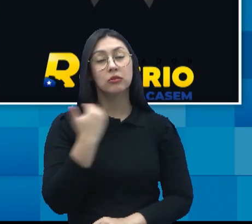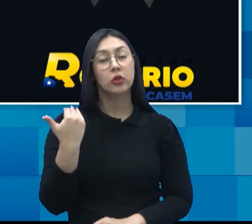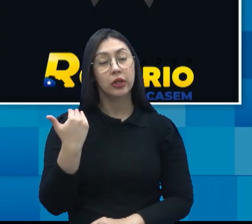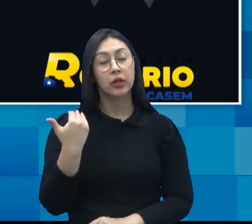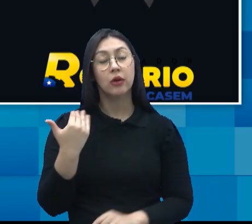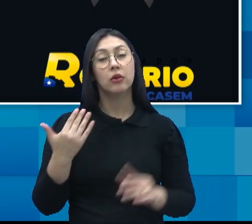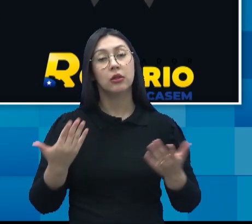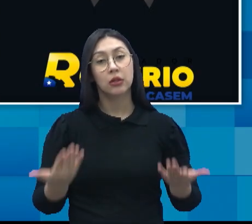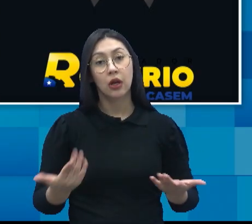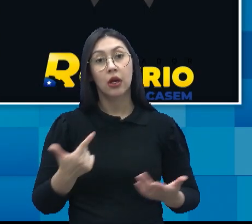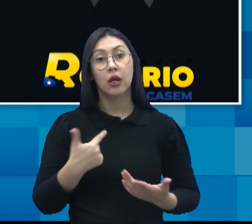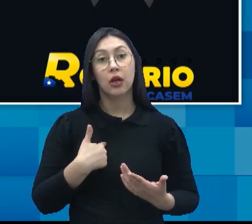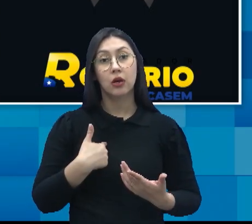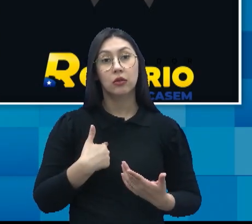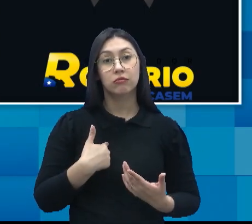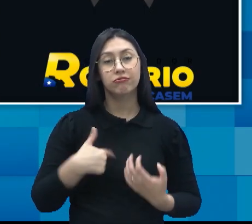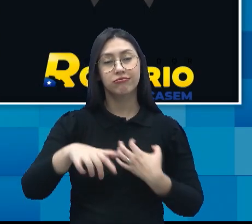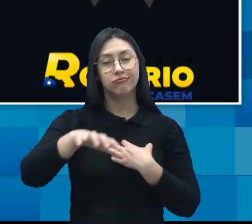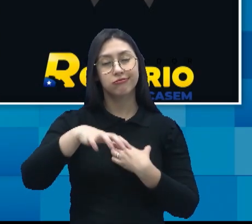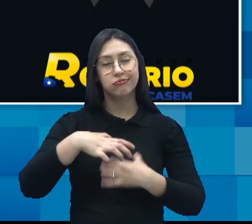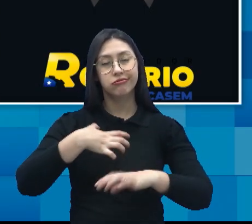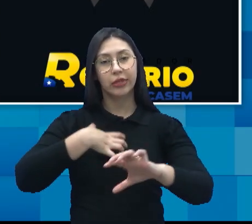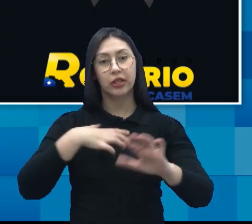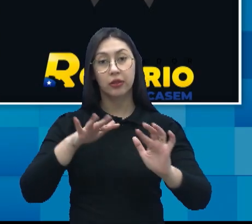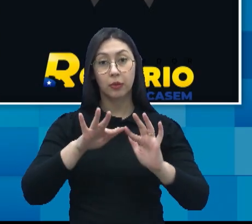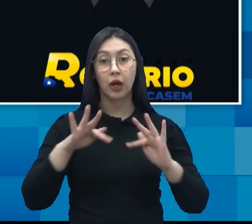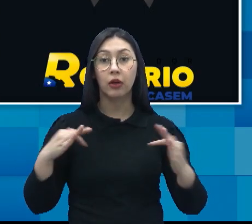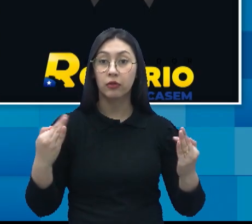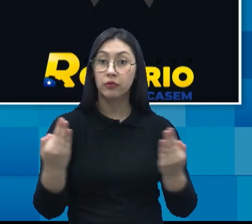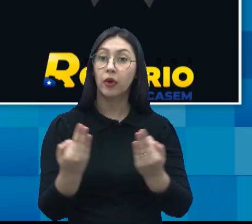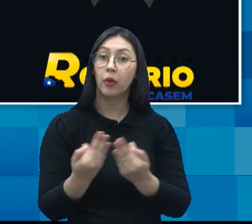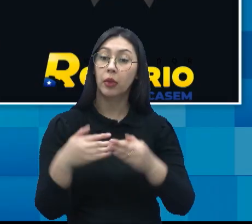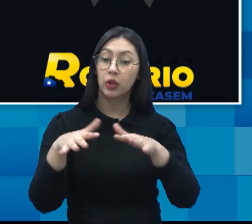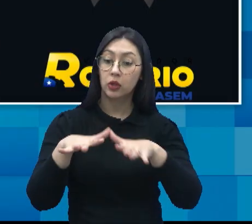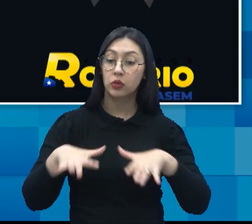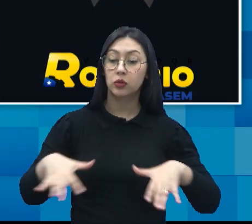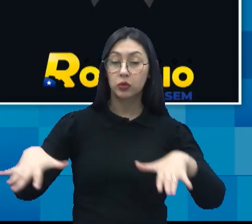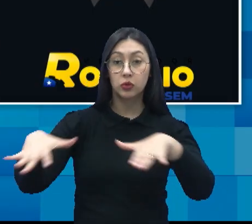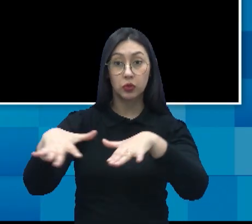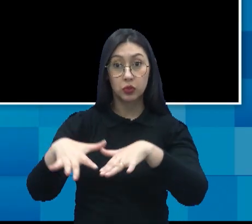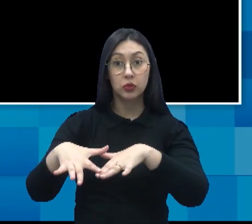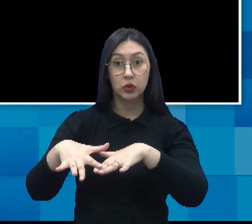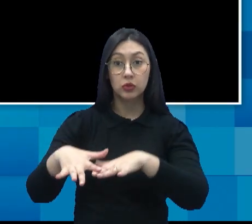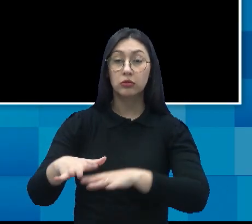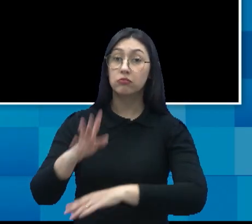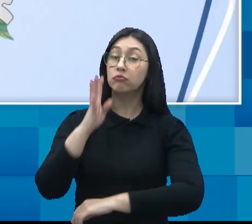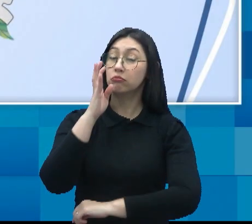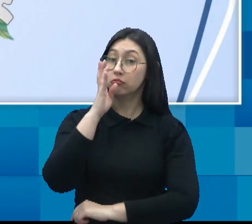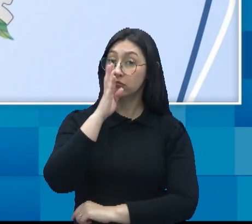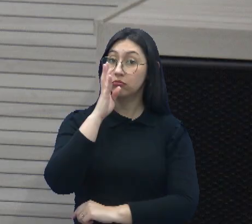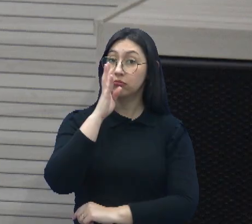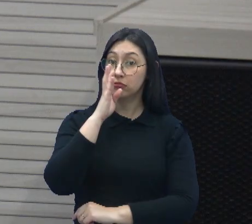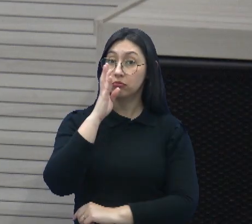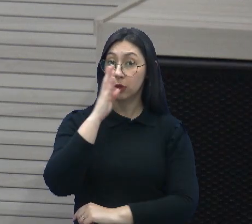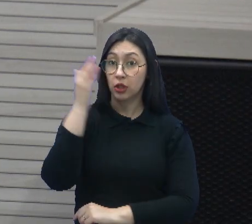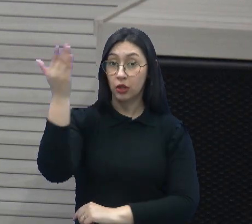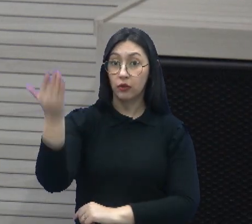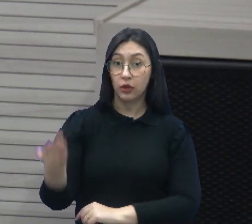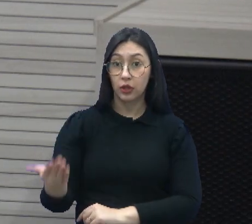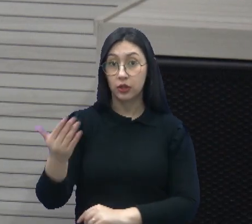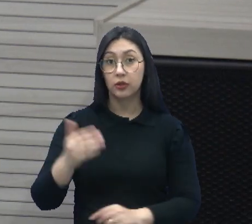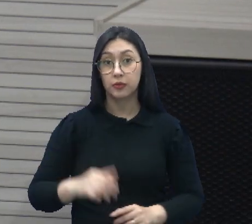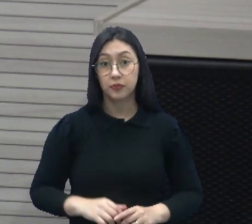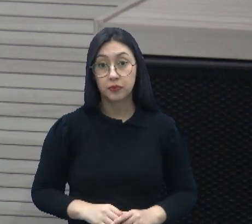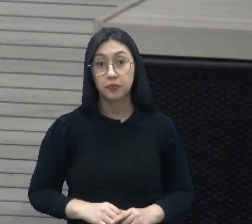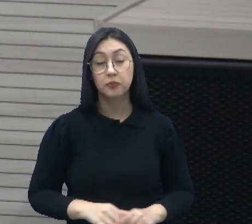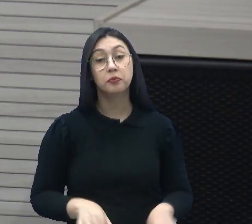os meus sentimentos a todos os familiares, amigos, todas as pessoas que admiravam essa grande pessoa.